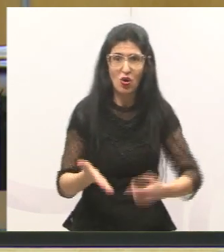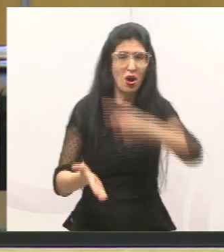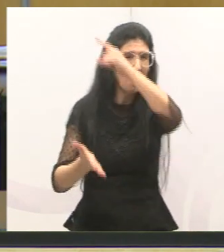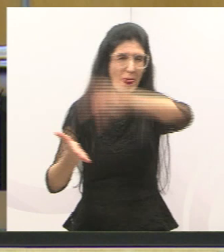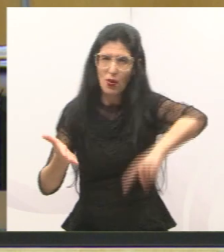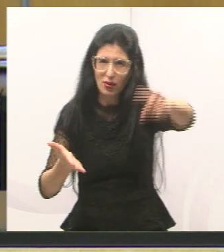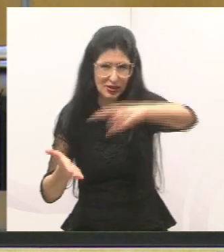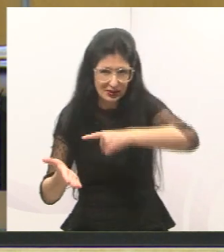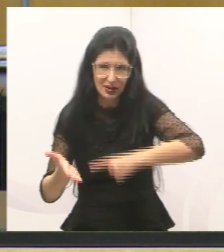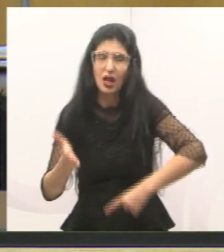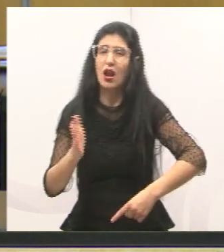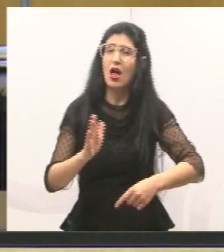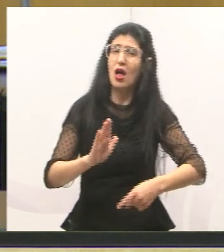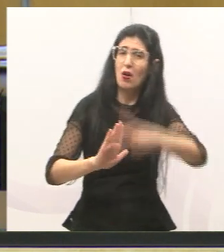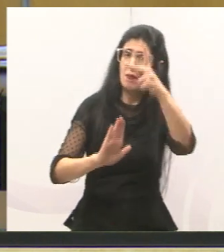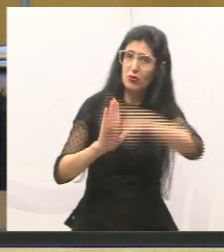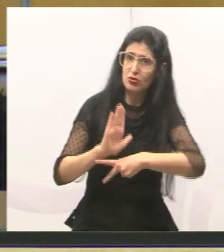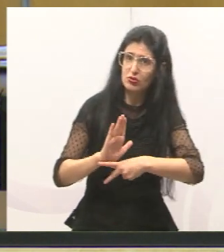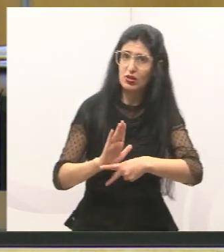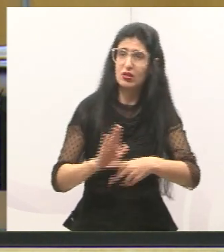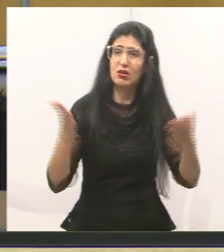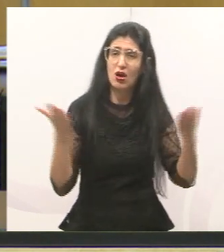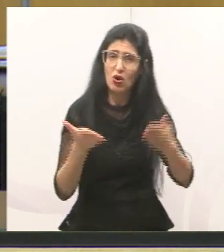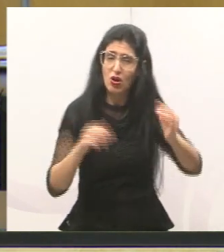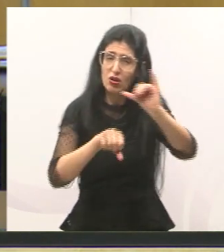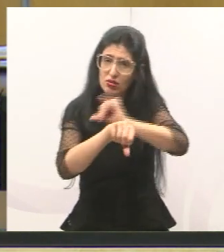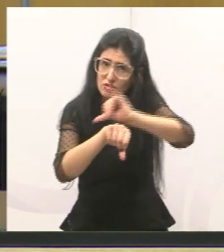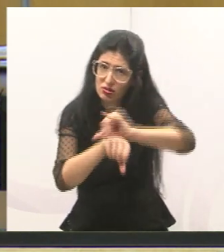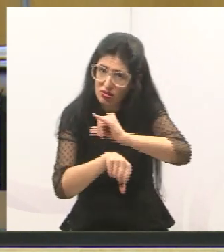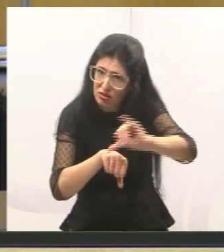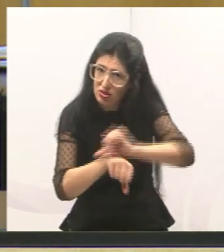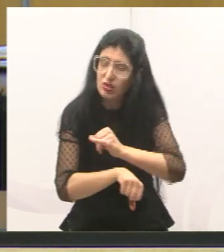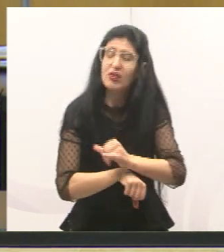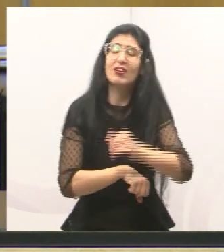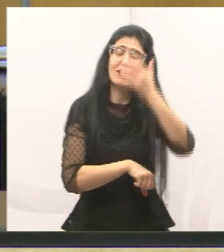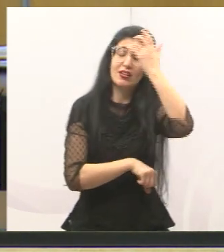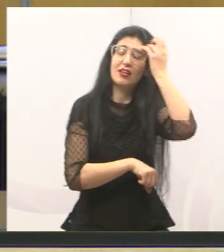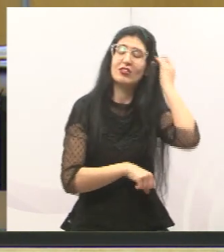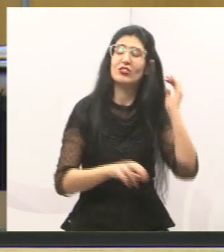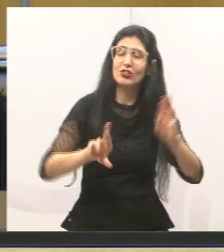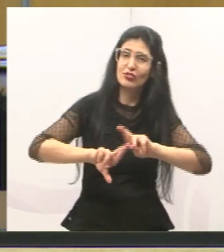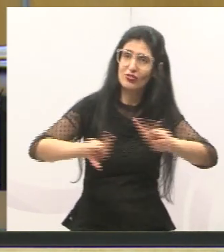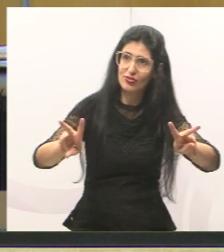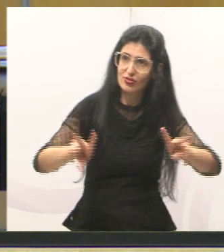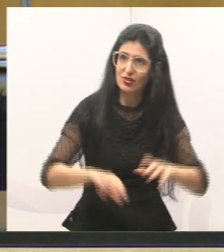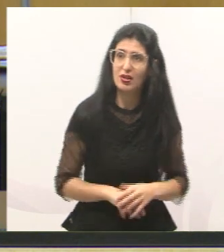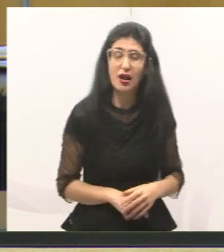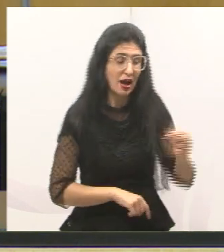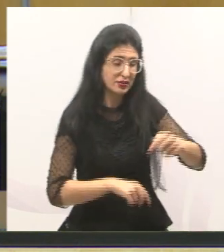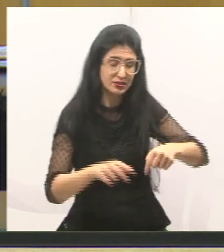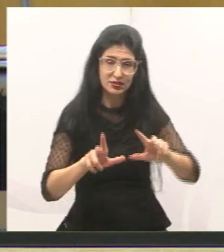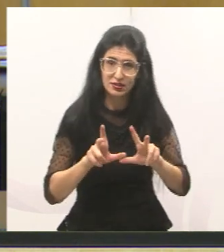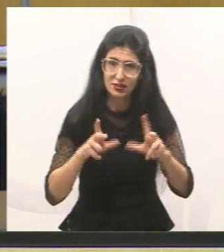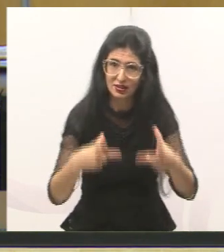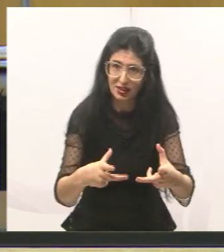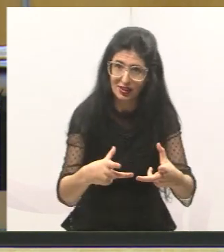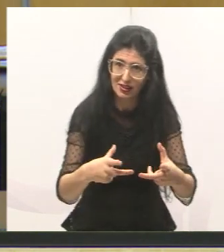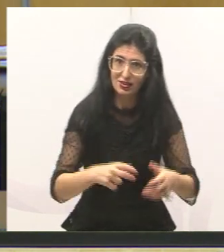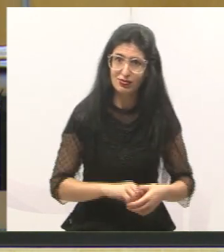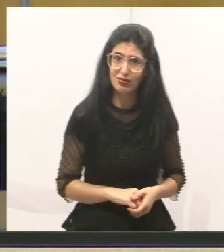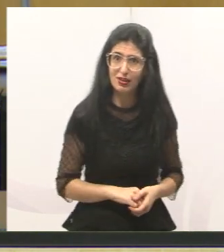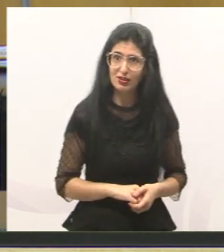o dia 17 de junho de 2020, bem como a reconsideração desta egrégia Câmara quanto